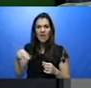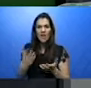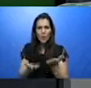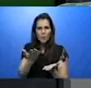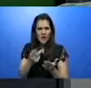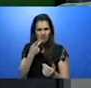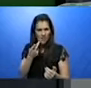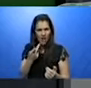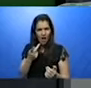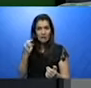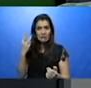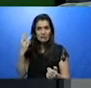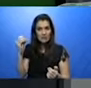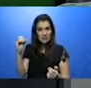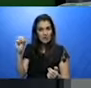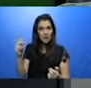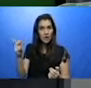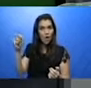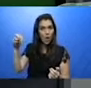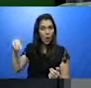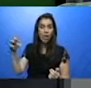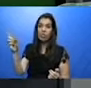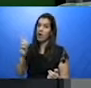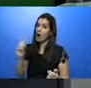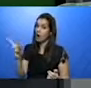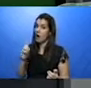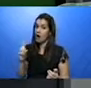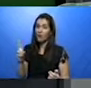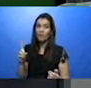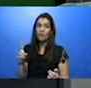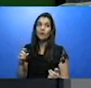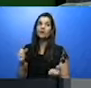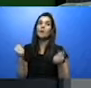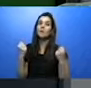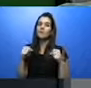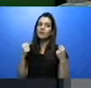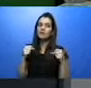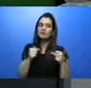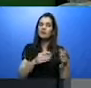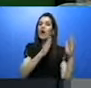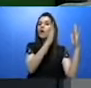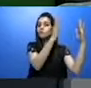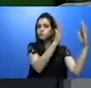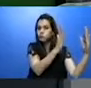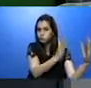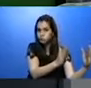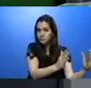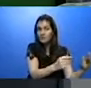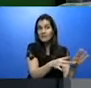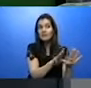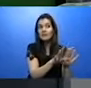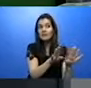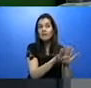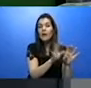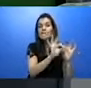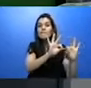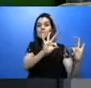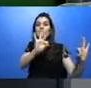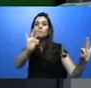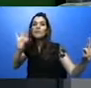quilômetros? Não. Então, eu preciso colocar aqui também, olha, medida de